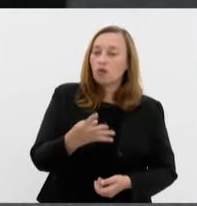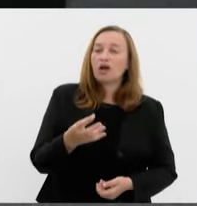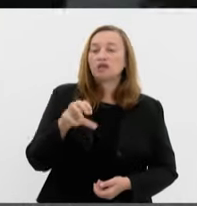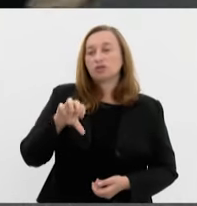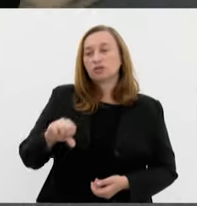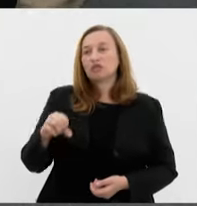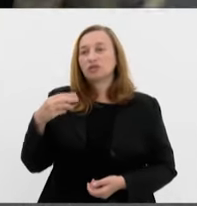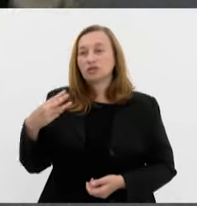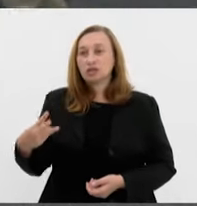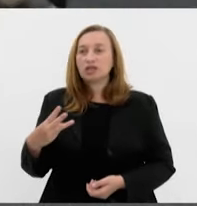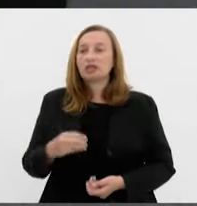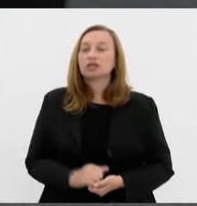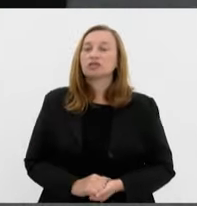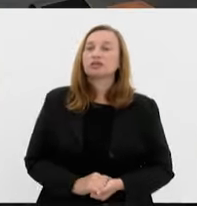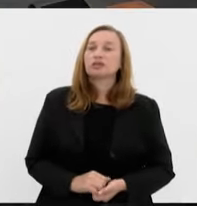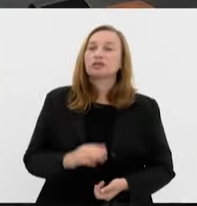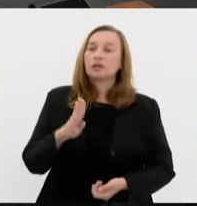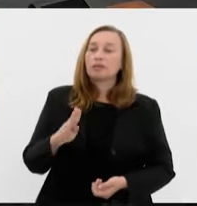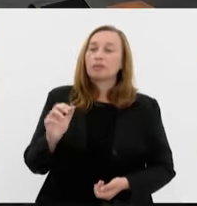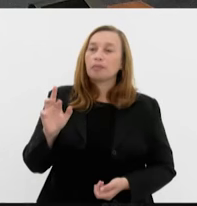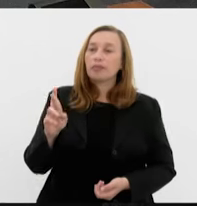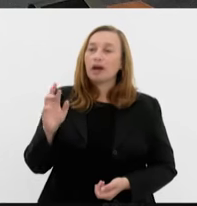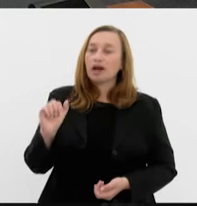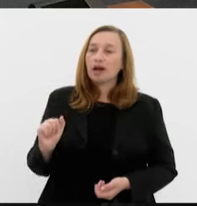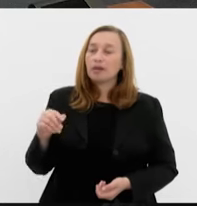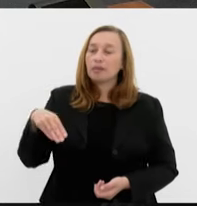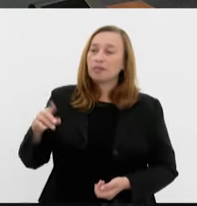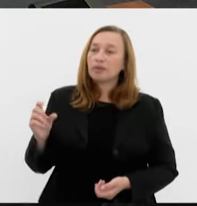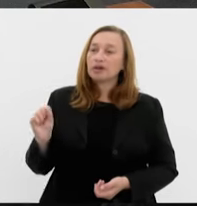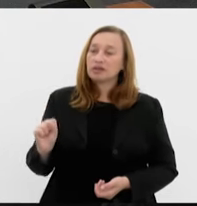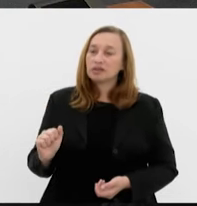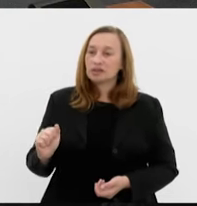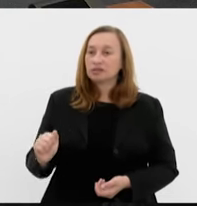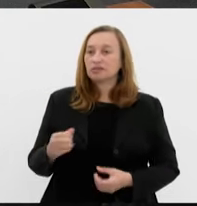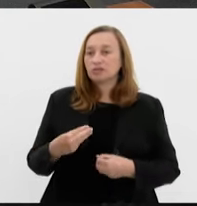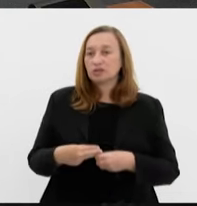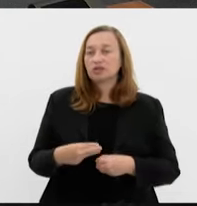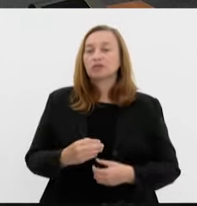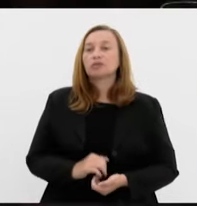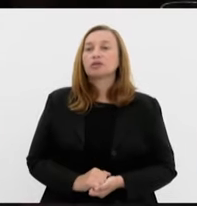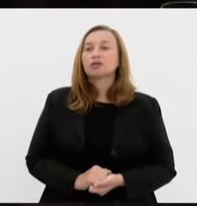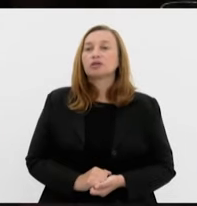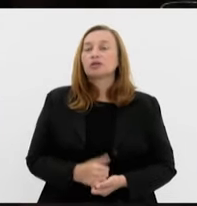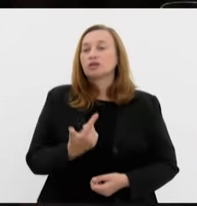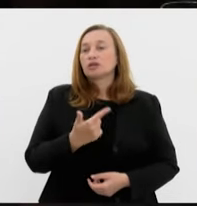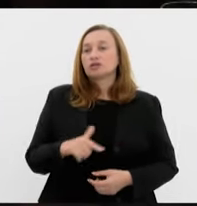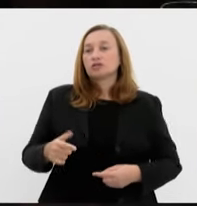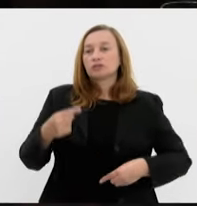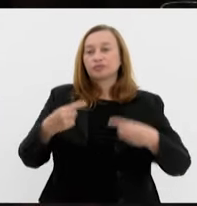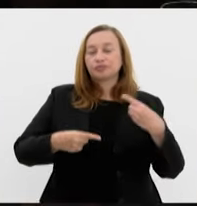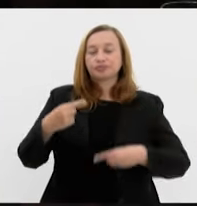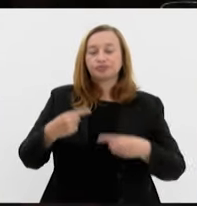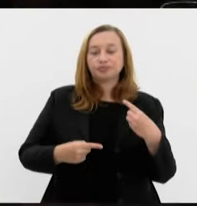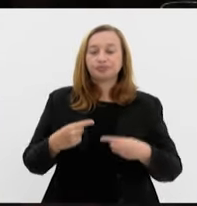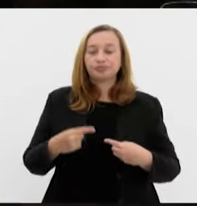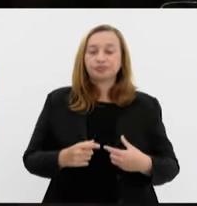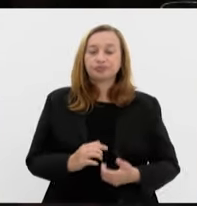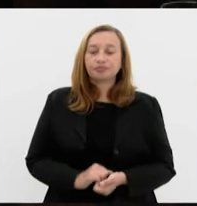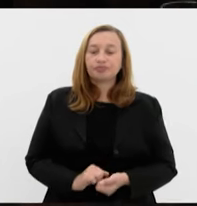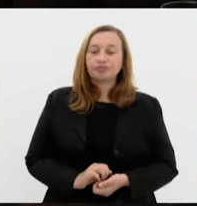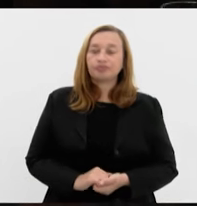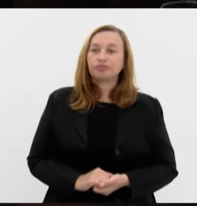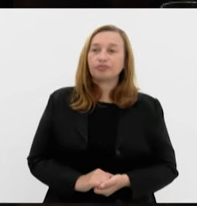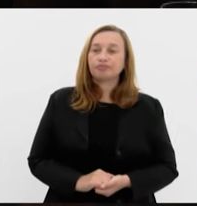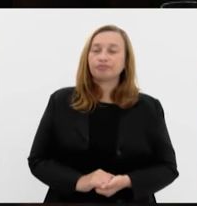Castro no município de barramansa não havendo mais Quem Queira discutir não havendo mais Quem Queira discutir